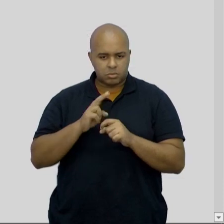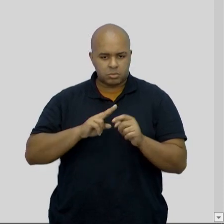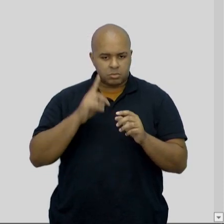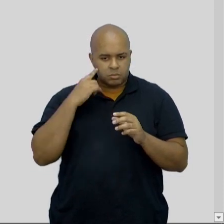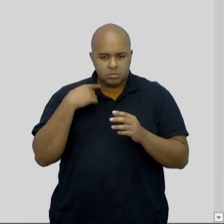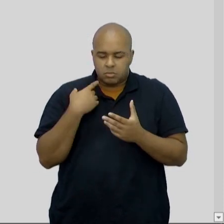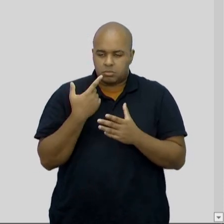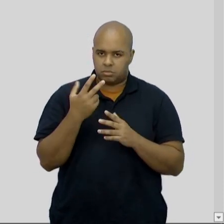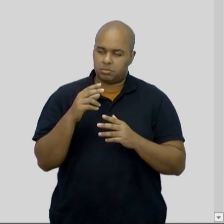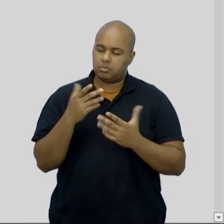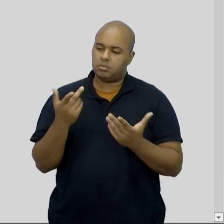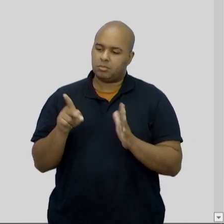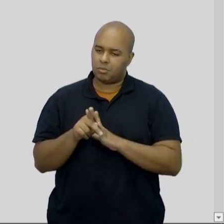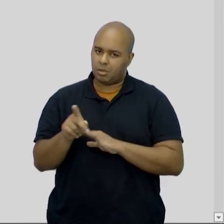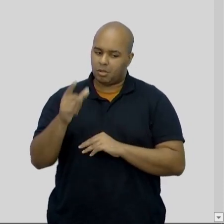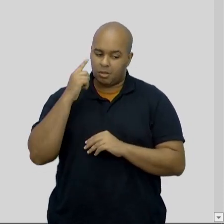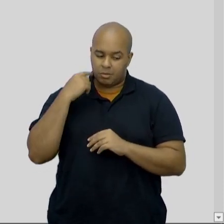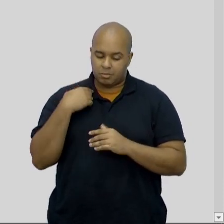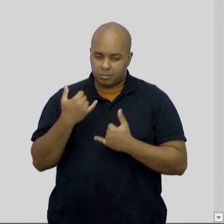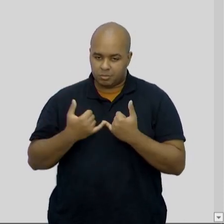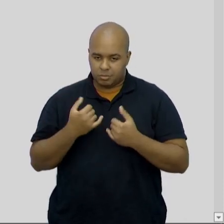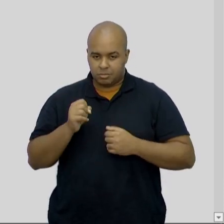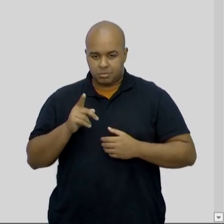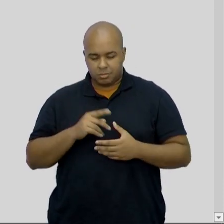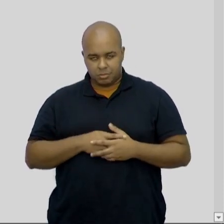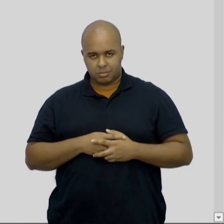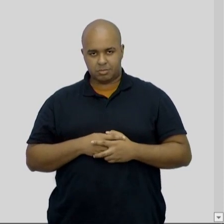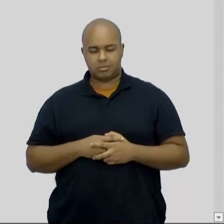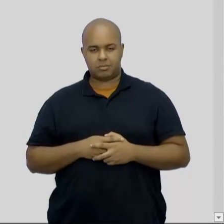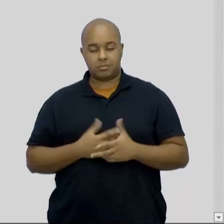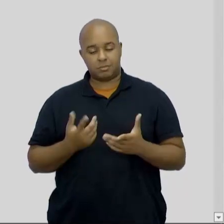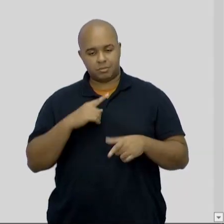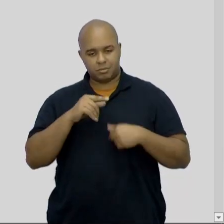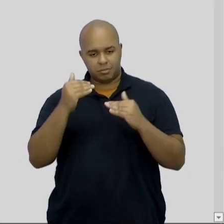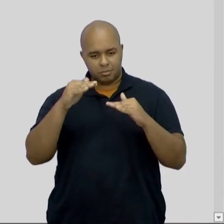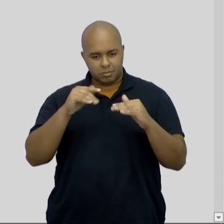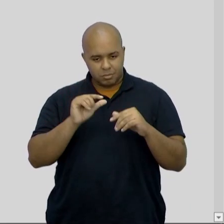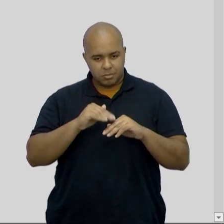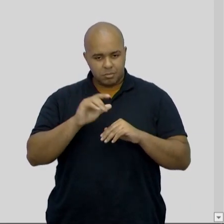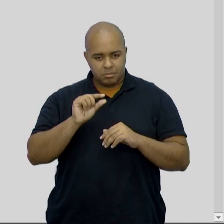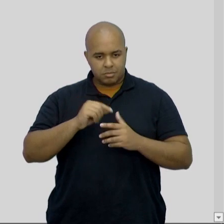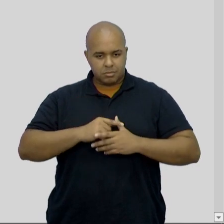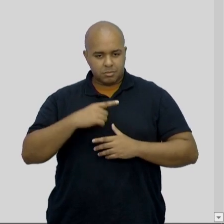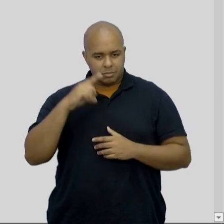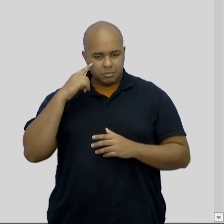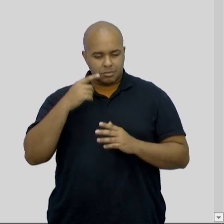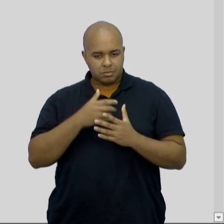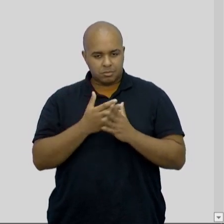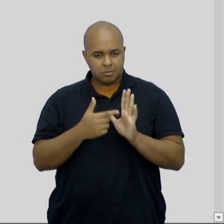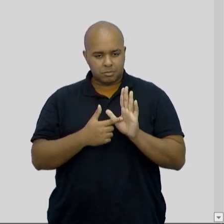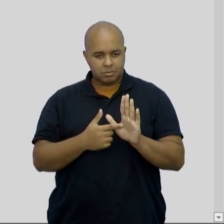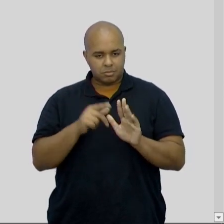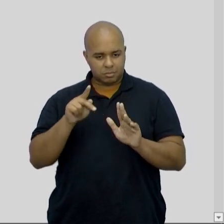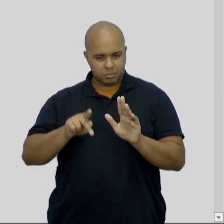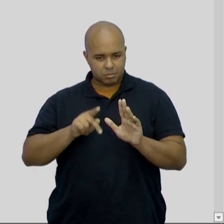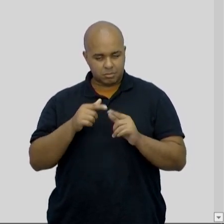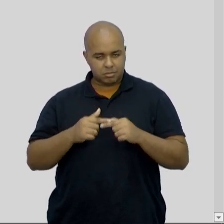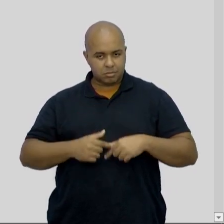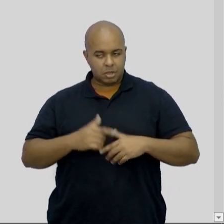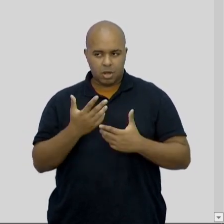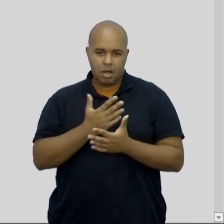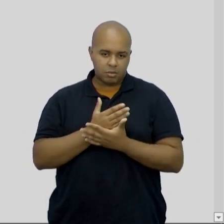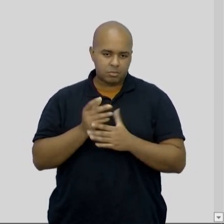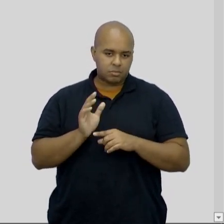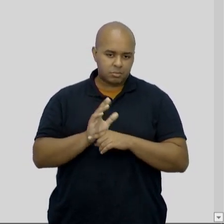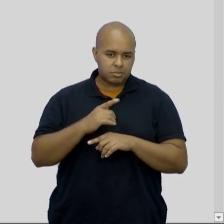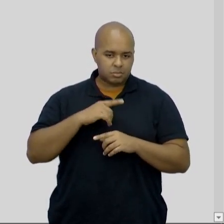pelos jogadores. Beleza, beleza, beleza. E aí a gente desce mais um pouco. Nós temos as cartas de povo, que trazem